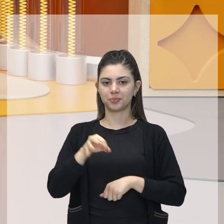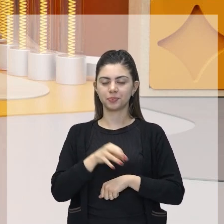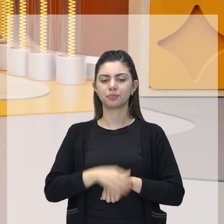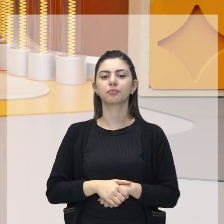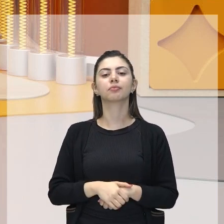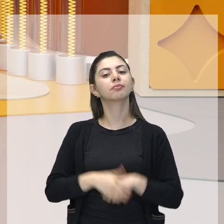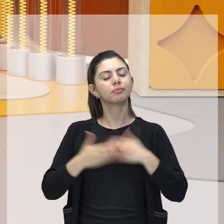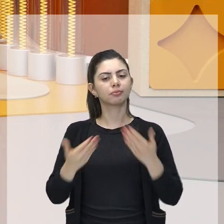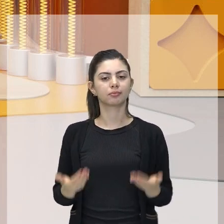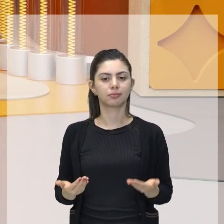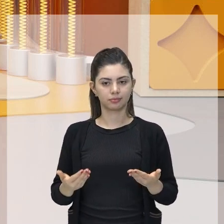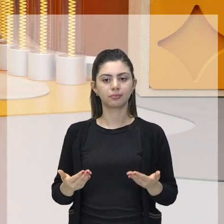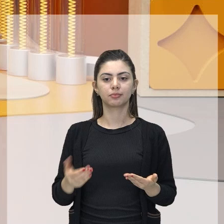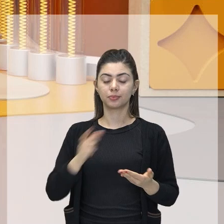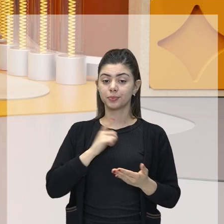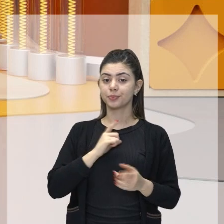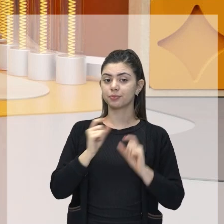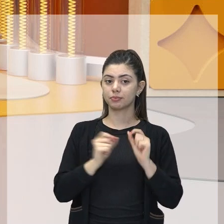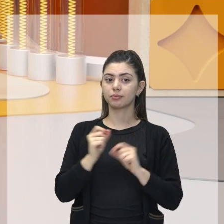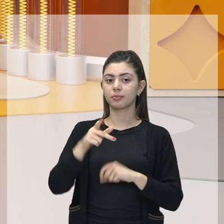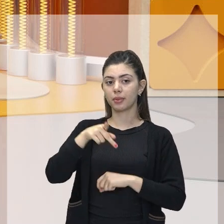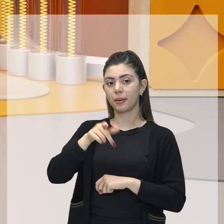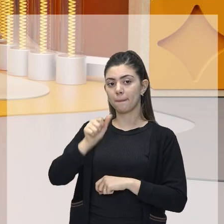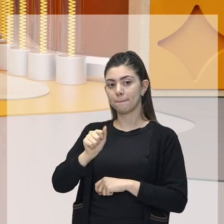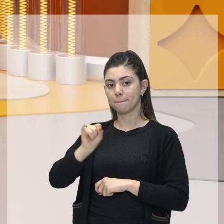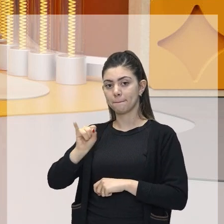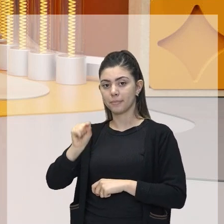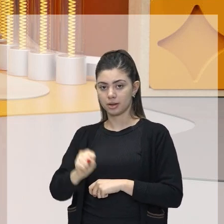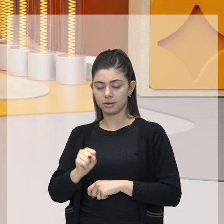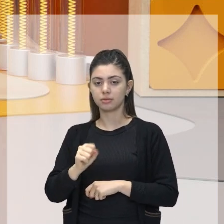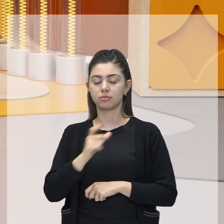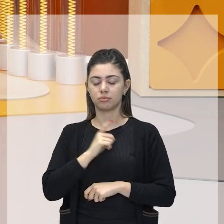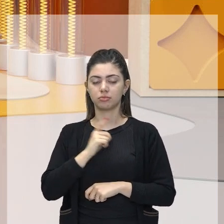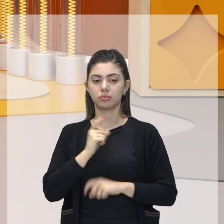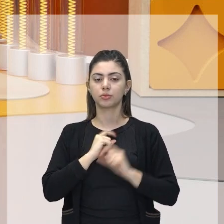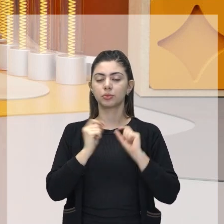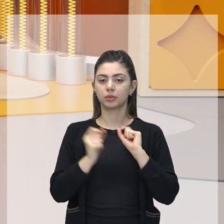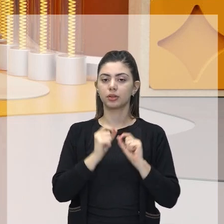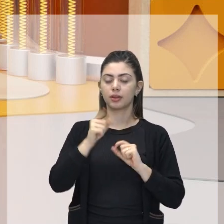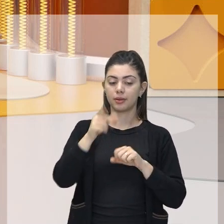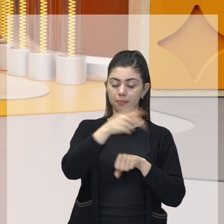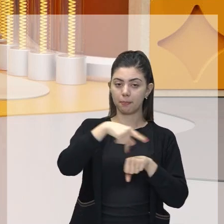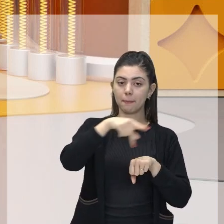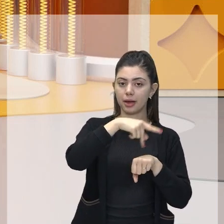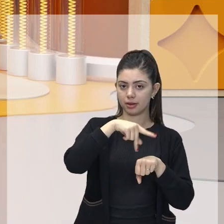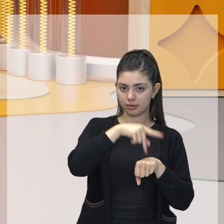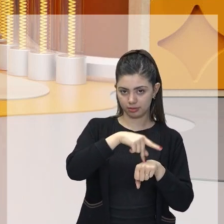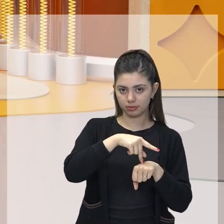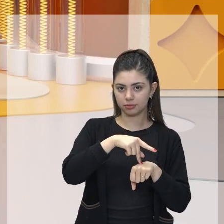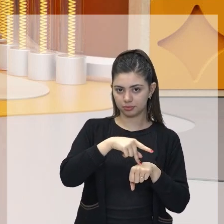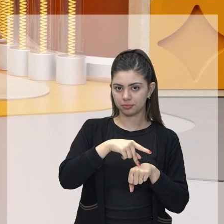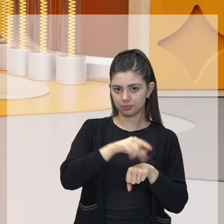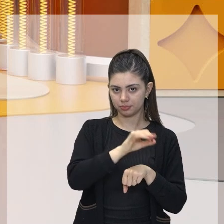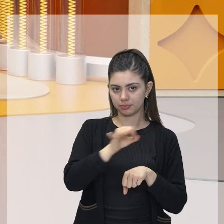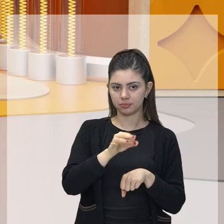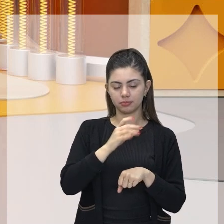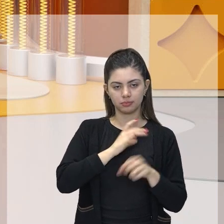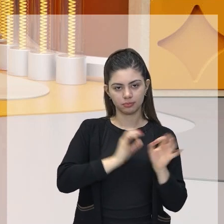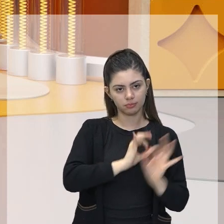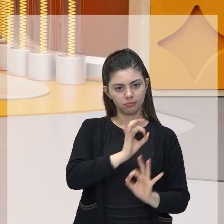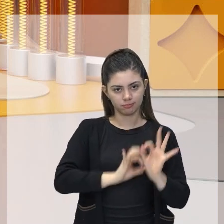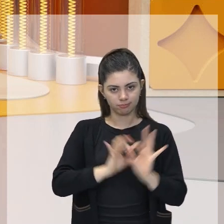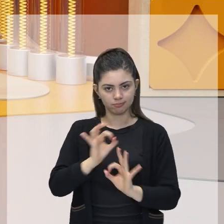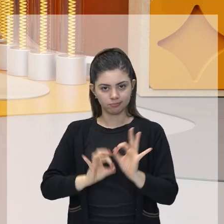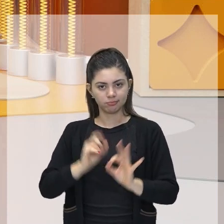a gente tem então a ideia de país, do Estado-nação, ele é composto pelo país, né, organizado ali, que é